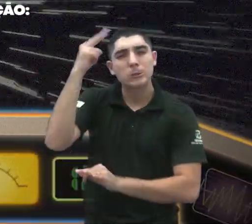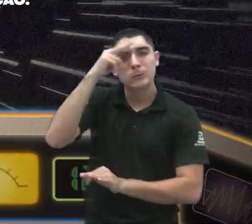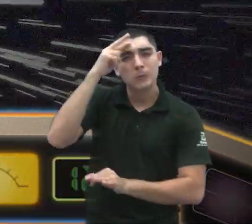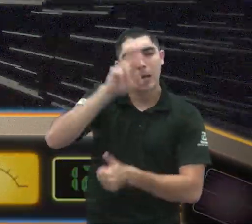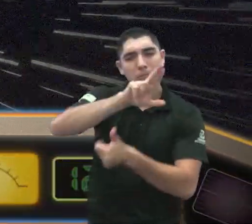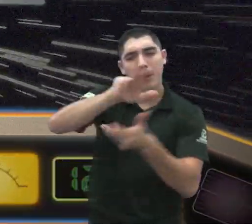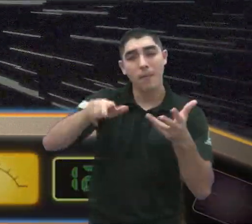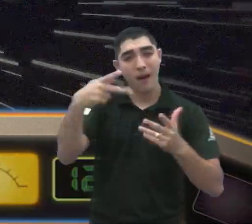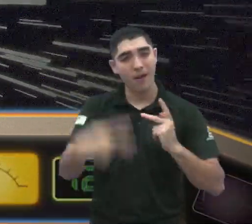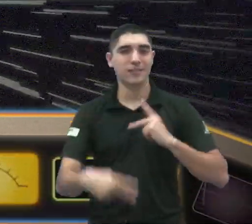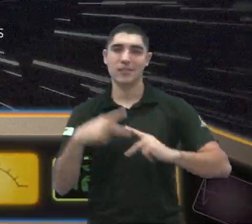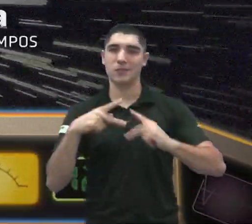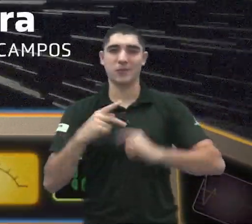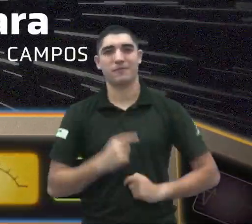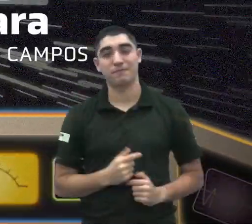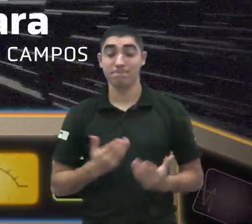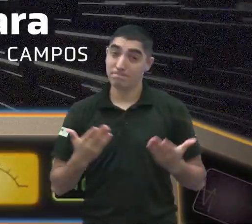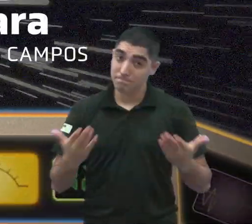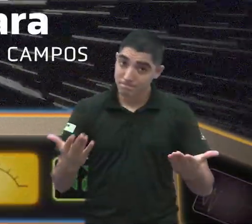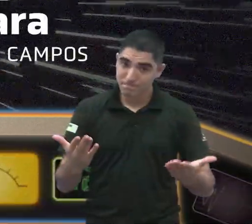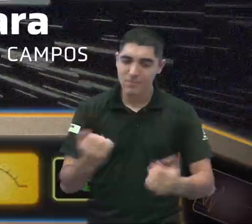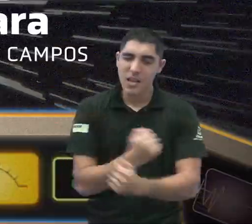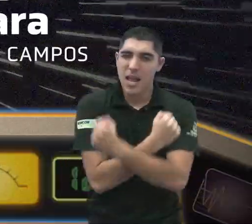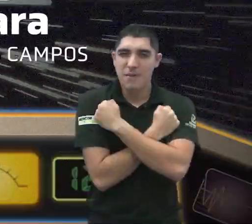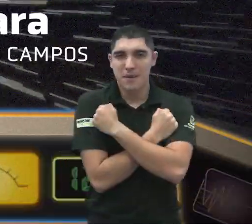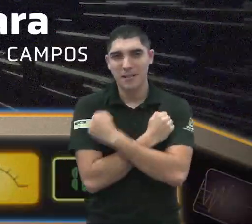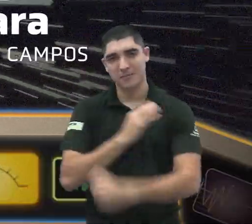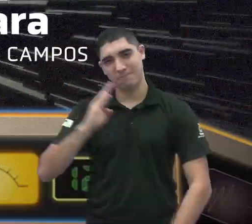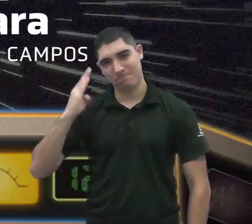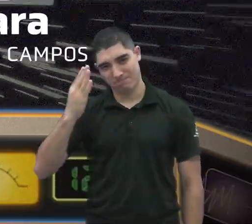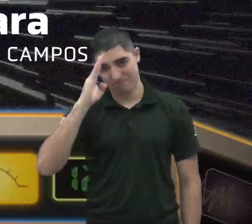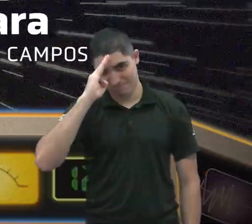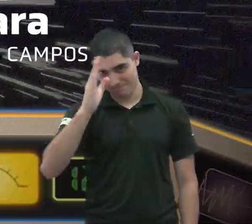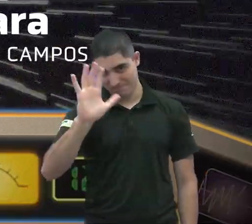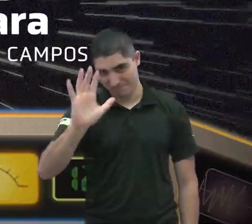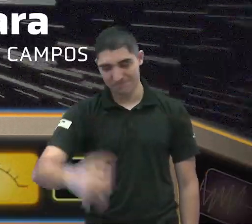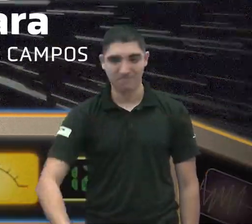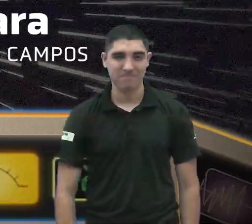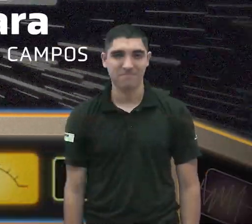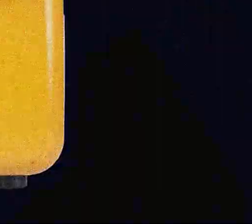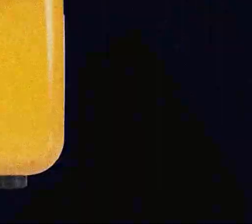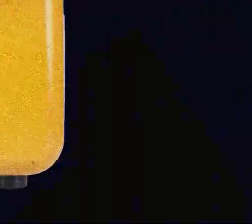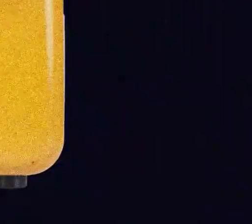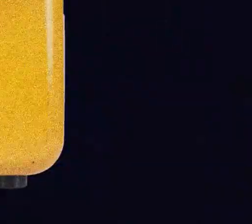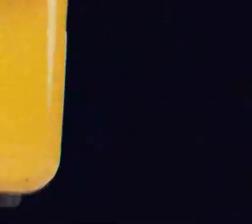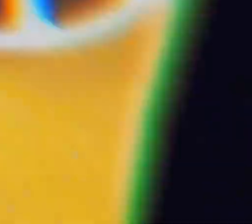da história de São José dos Campos. É isso, um abraço e até a próxima!